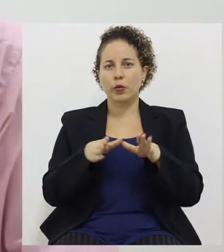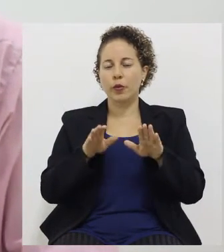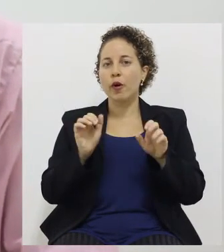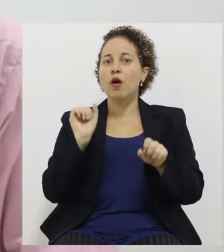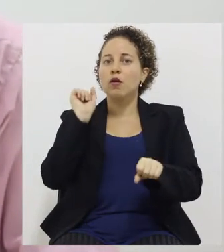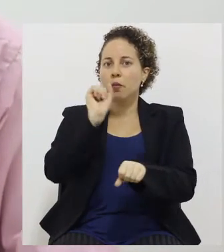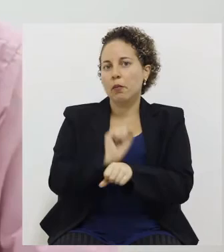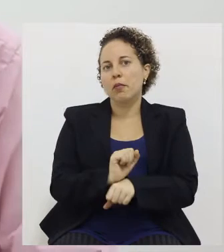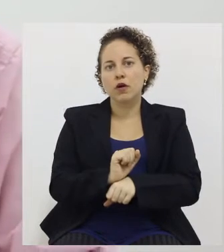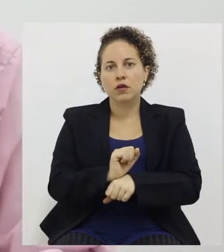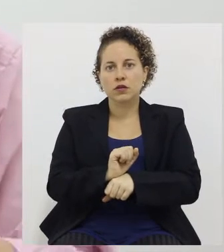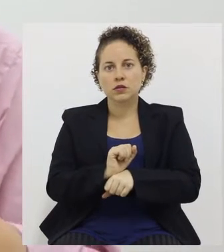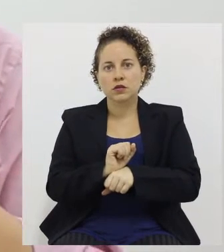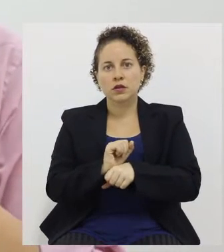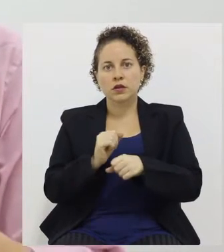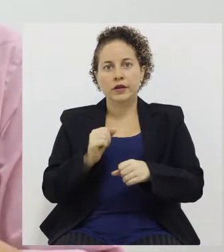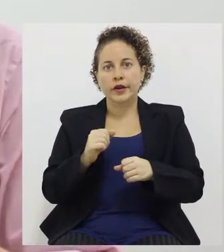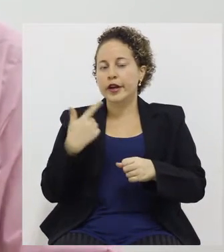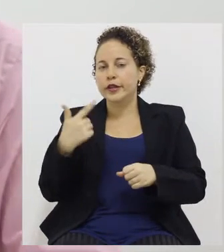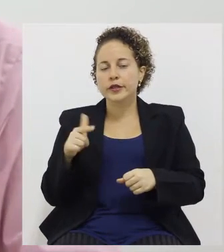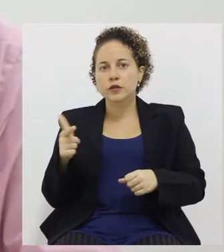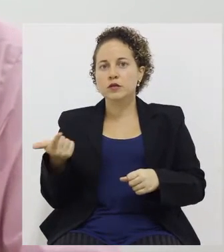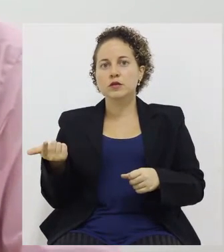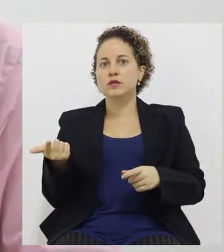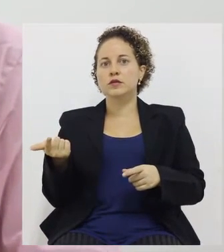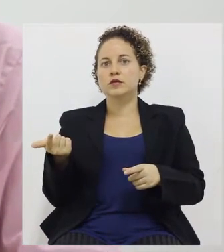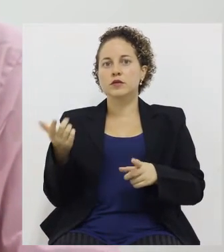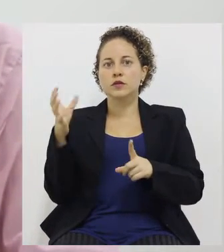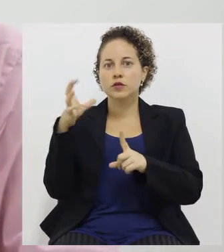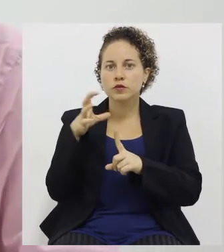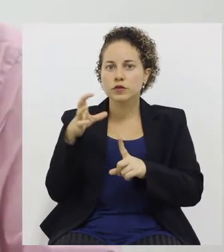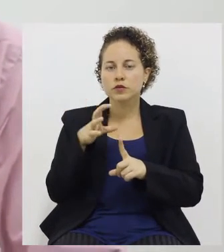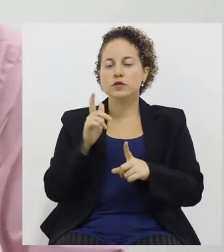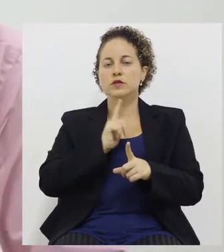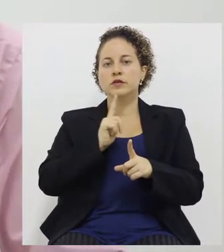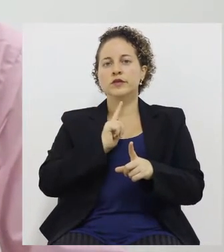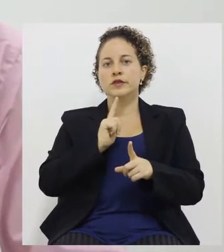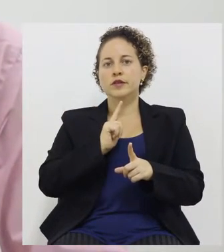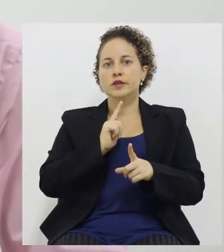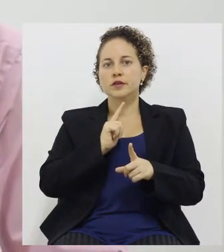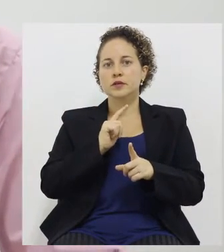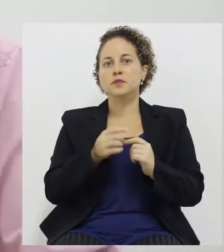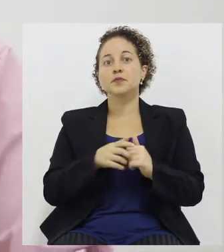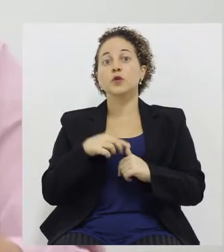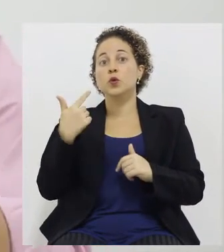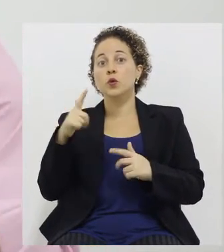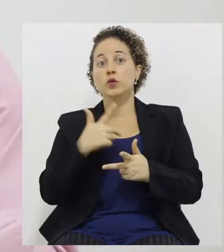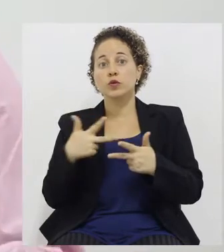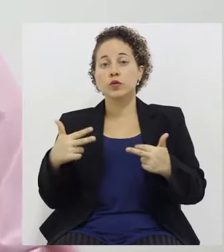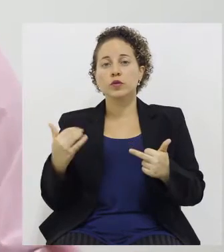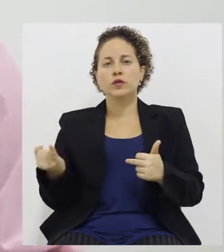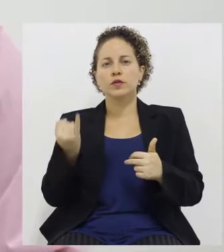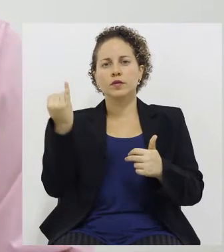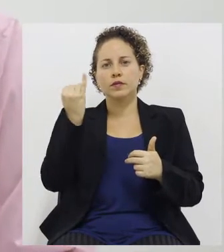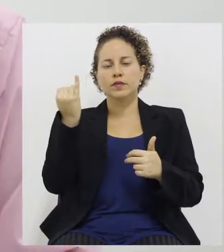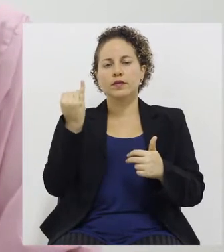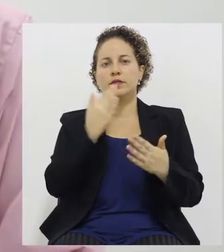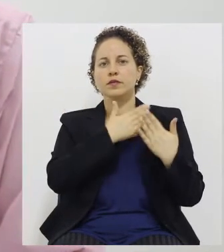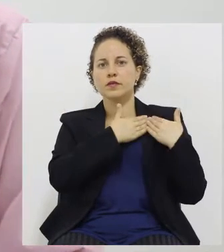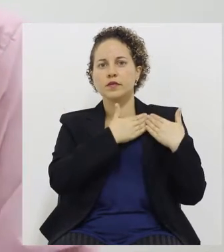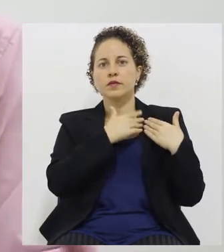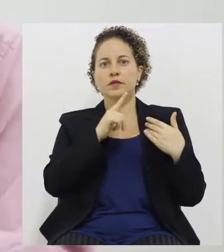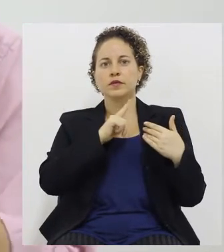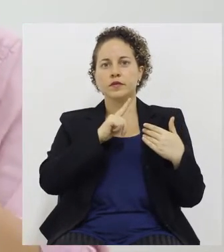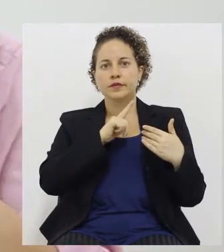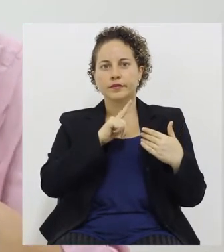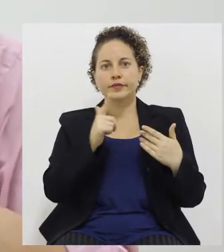pare. Ele não deixa de existir, ele para o episódio conflitivo, mas o conflito está ali latente. Uma outra forma importante é o compromisso,